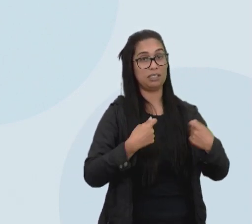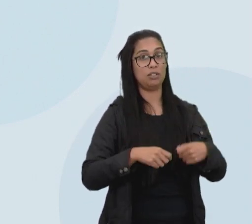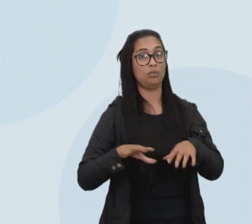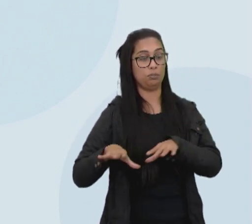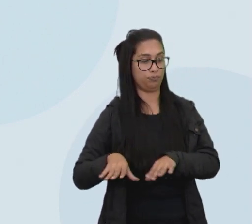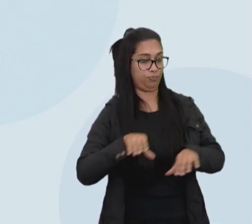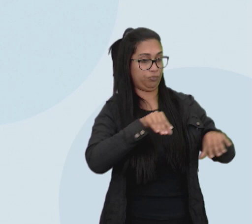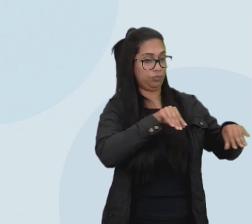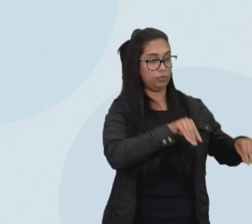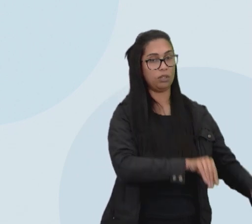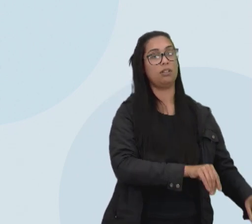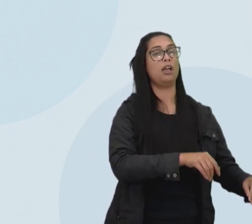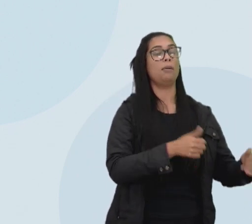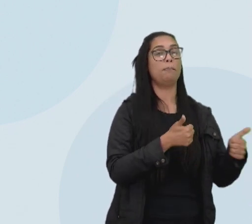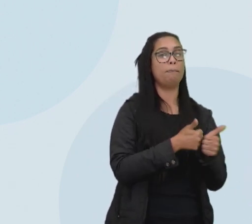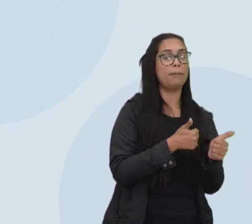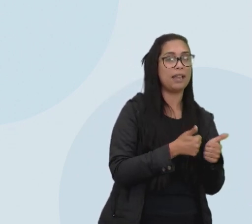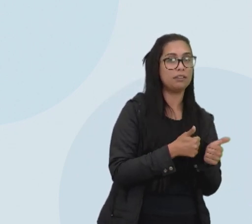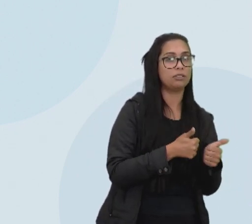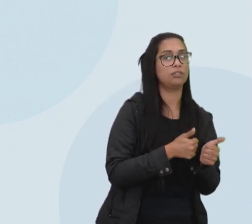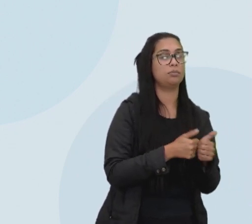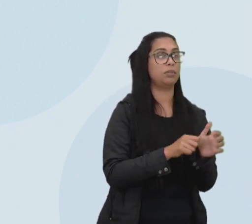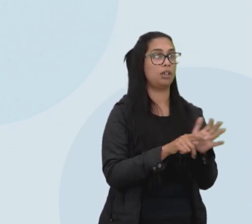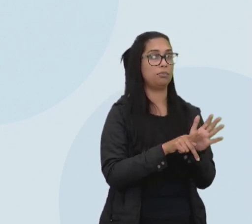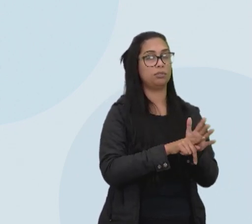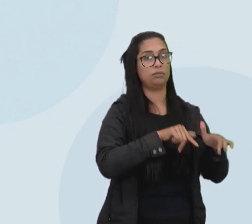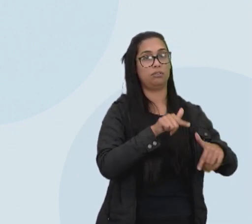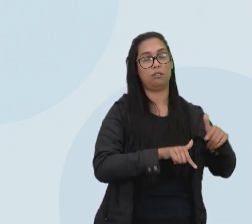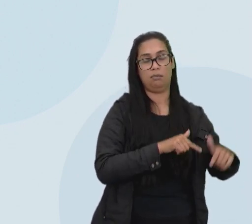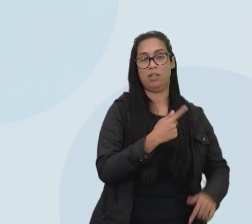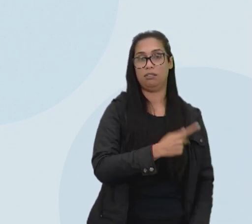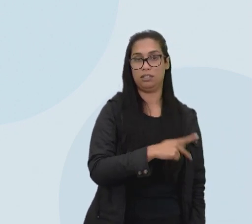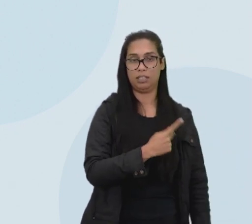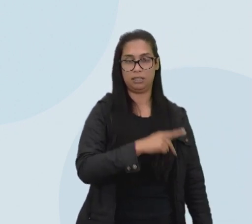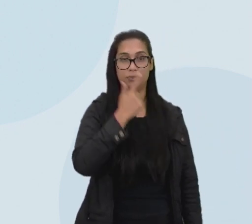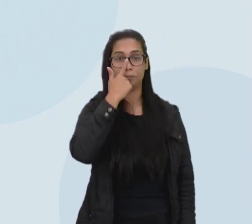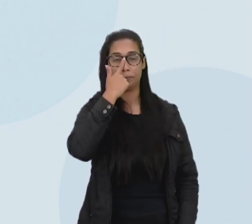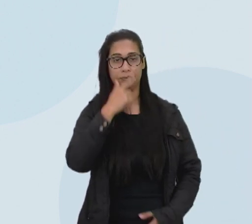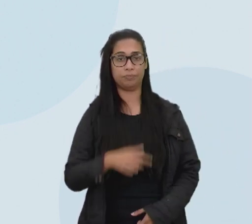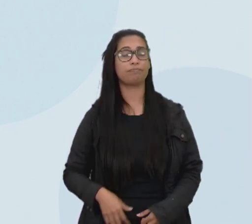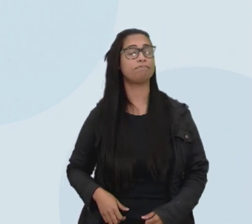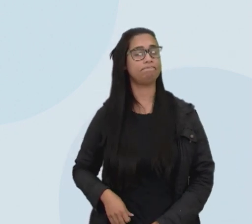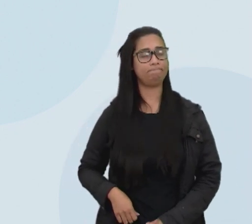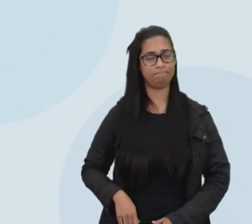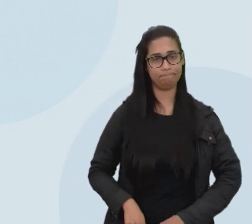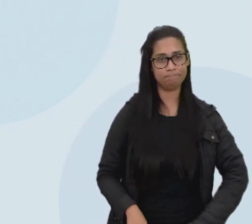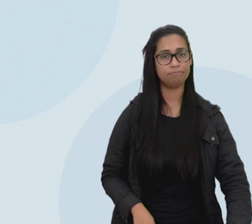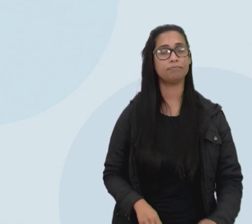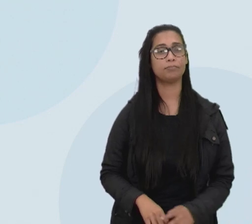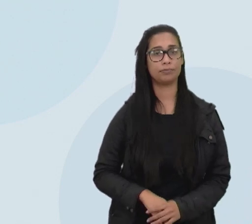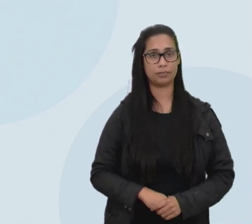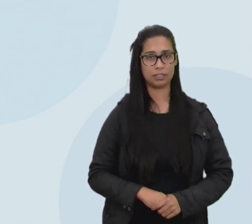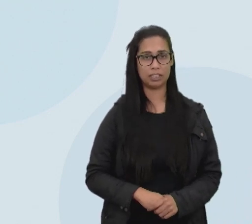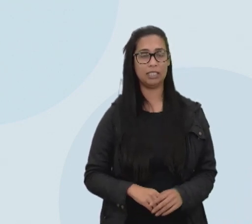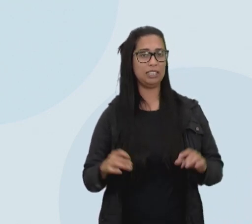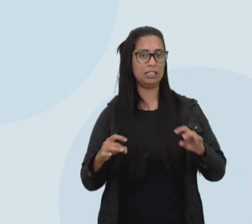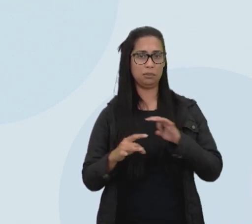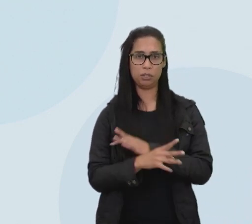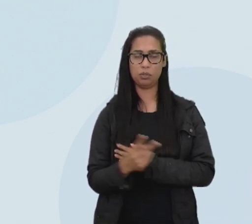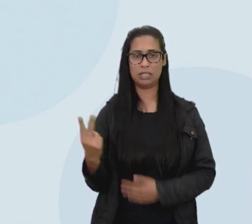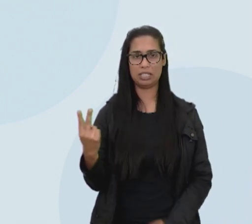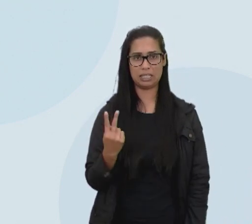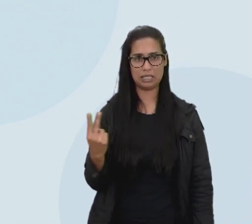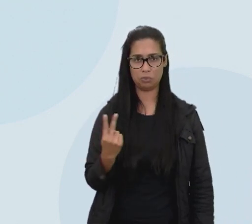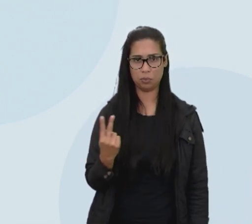de fora. Então, seria tipo forasteiros, né? Que eram operários que se mudaram para o bairro depois da Segunda Guerra para trabalhar